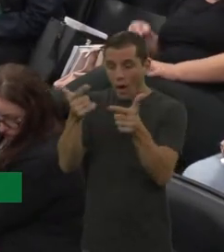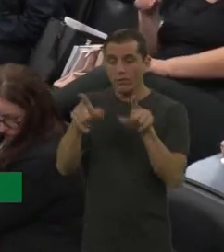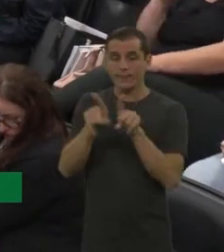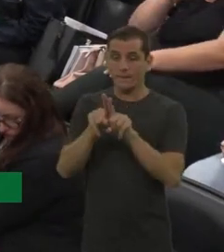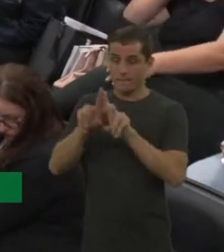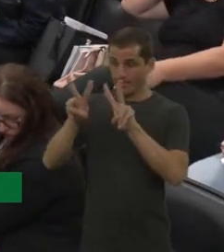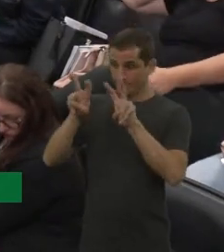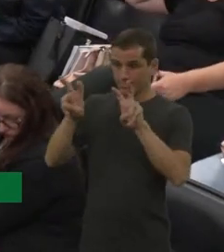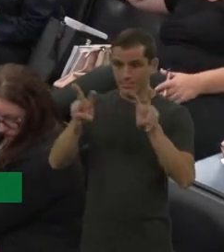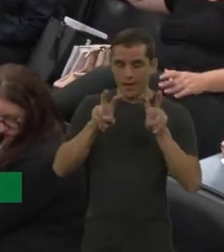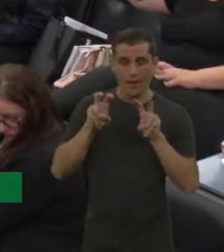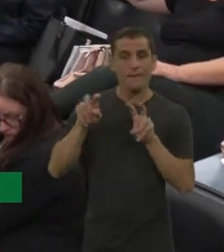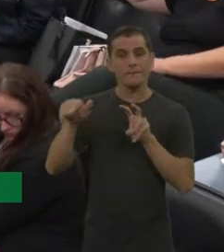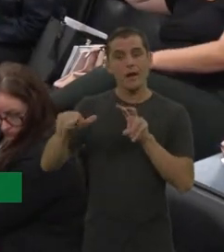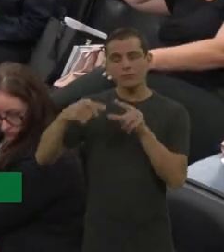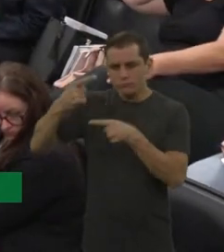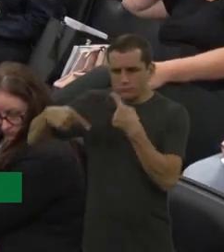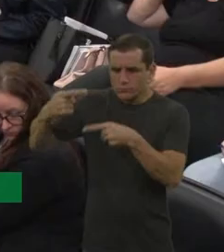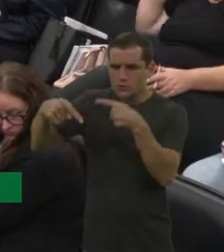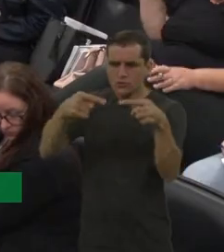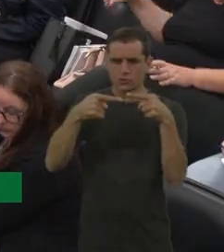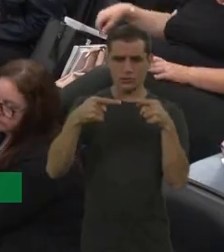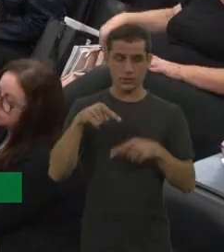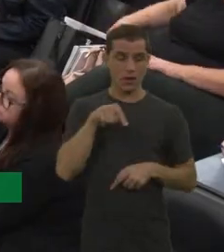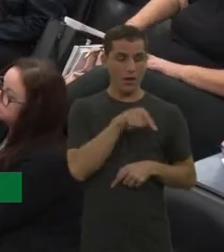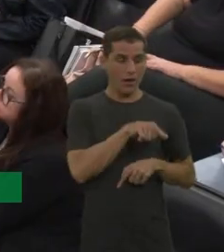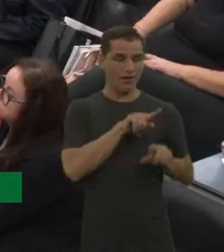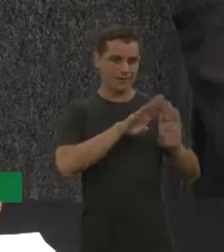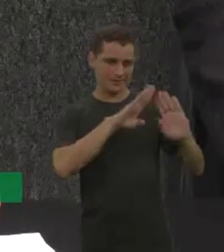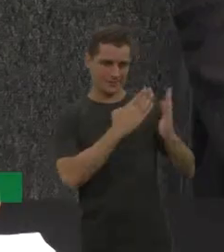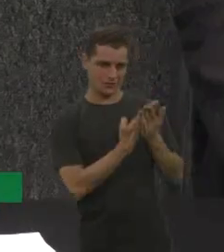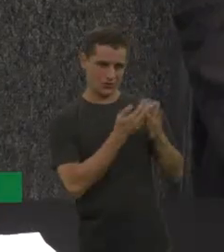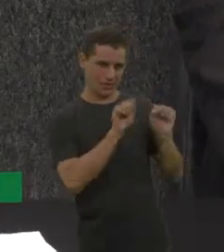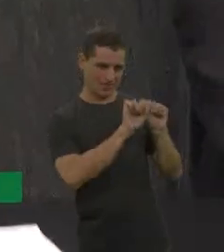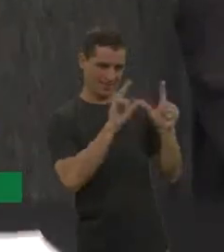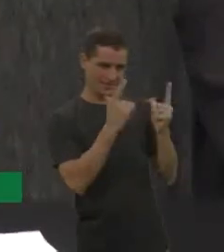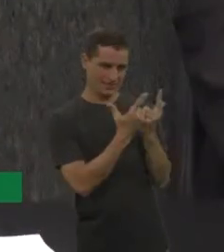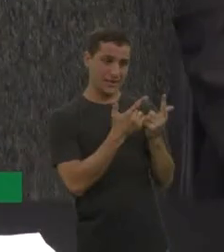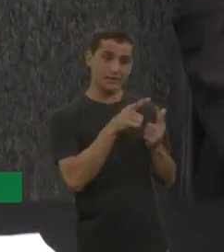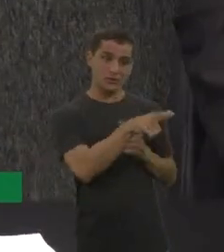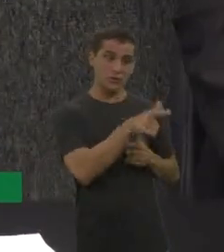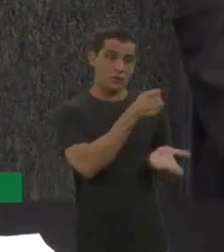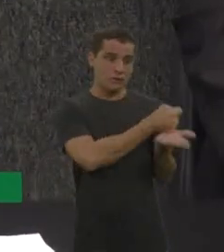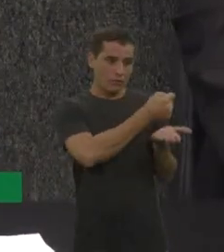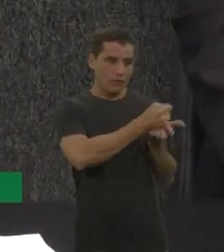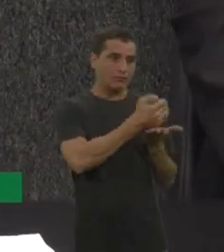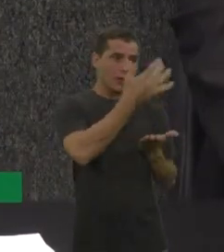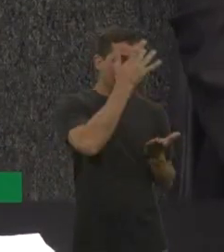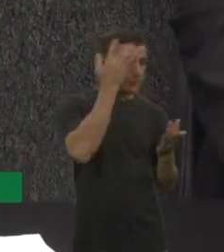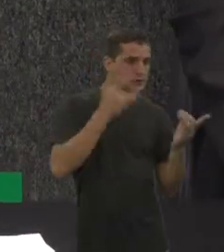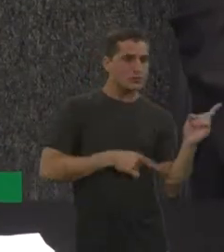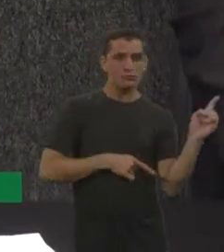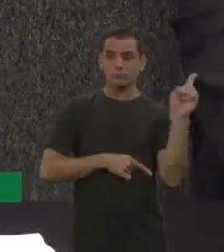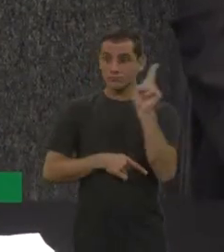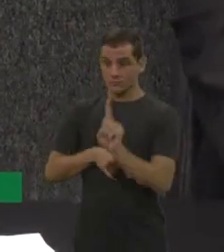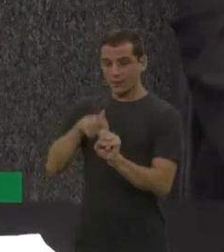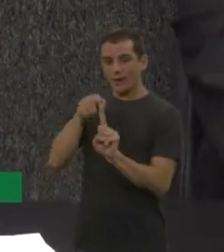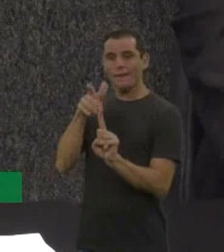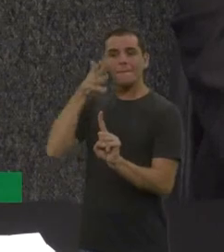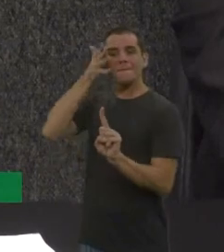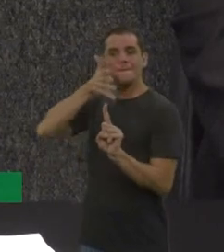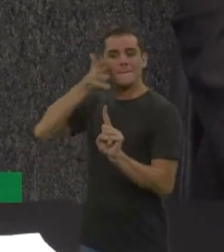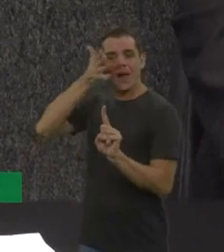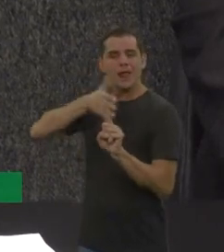contrata pessoas através da Escola do Legislativo. Esses palestrantes eles ficam das 8 da manhã até